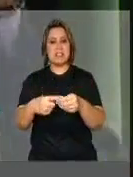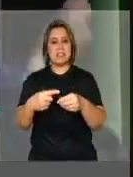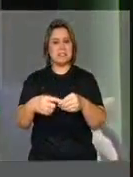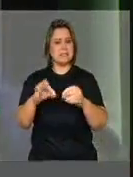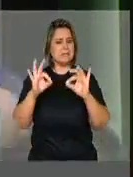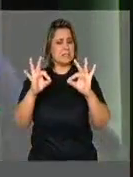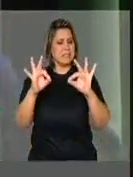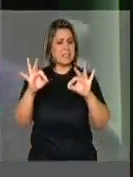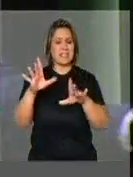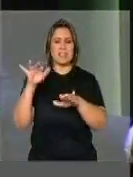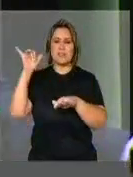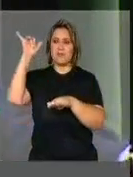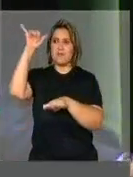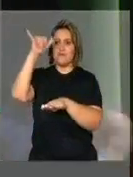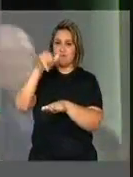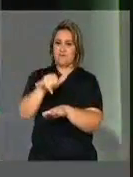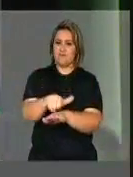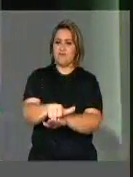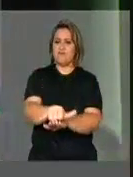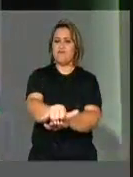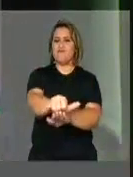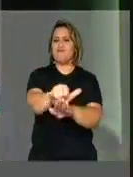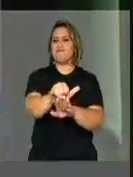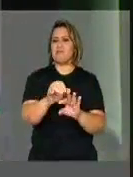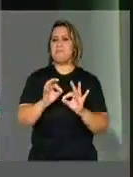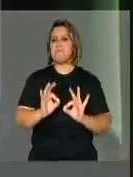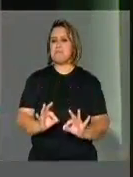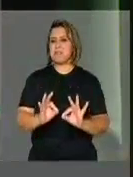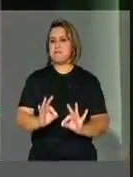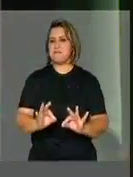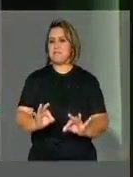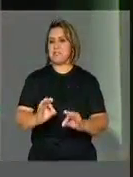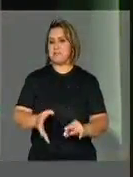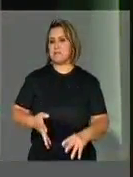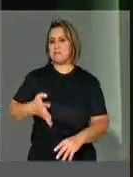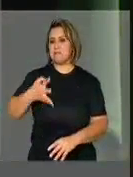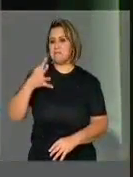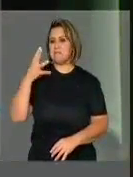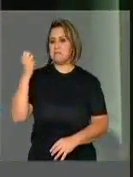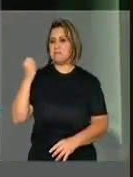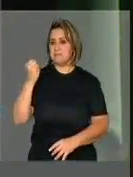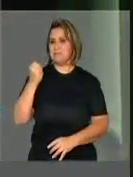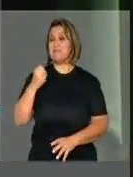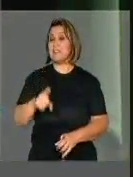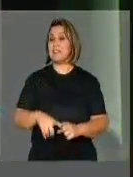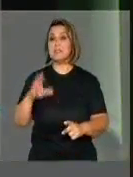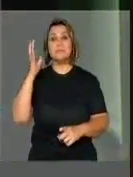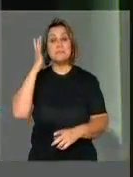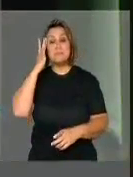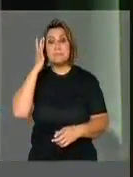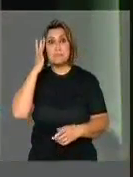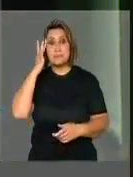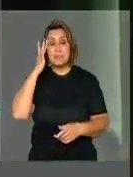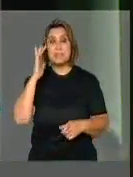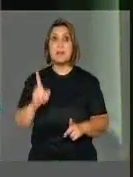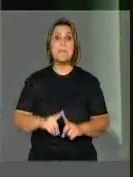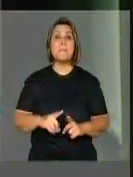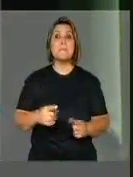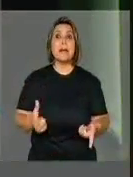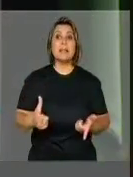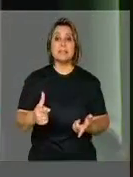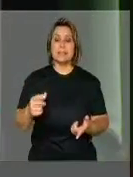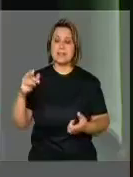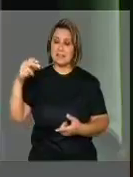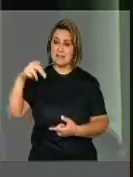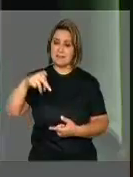uma pista de pouso para aviões os mais velozes, mais modernos. No entanto, você desce